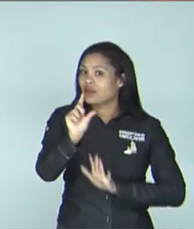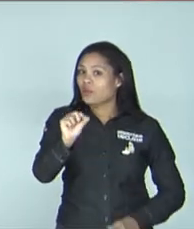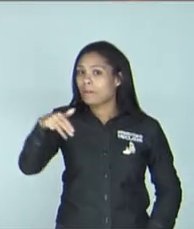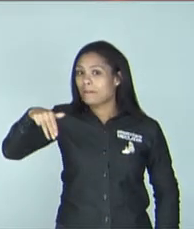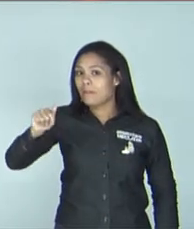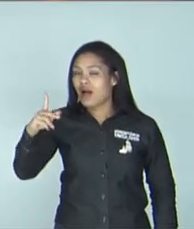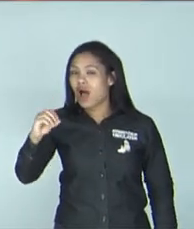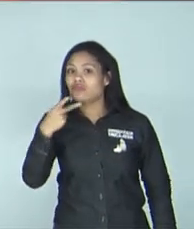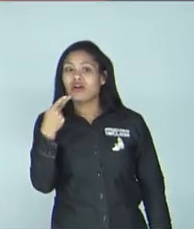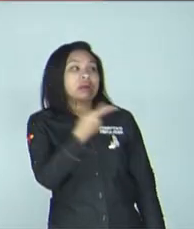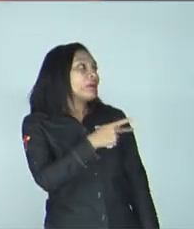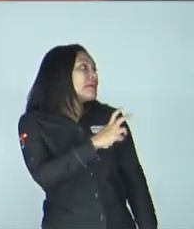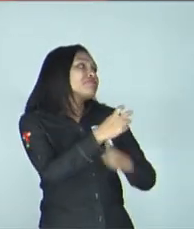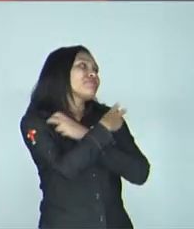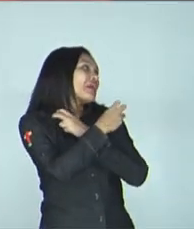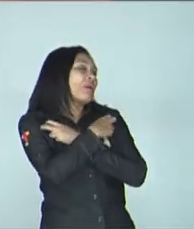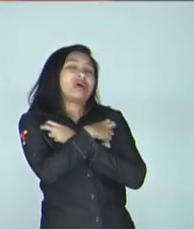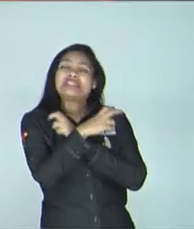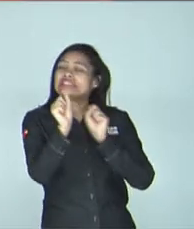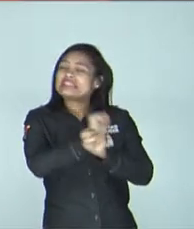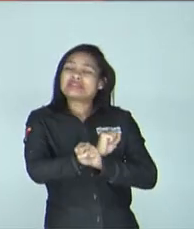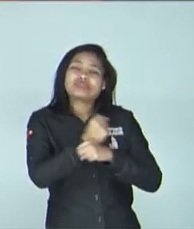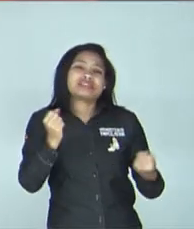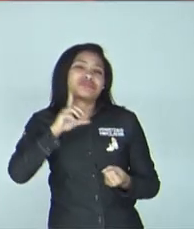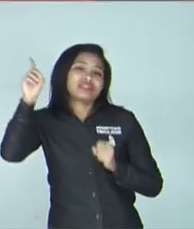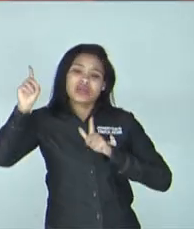o que que o dedo de deus está apontando